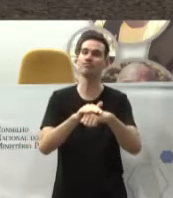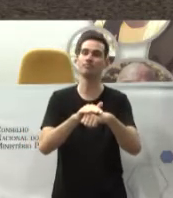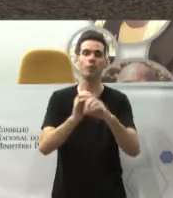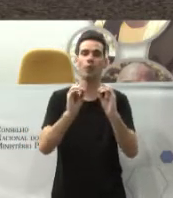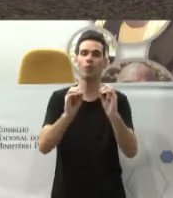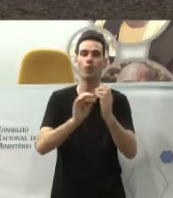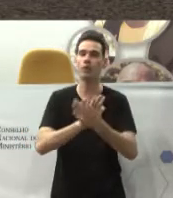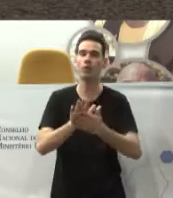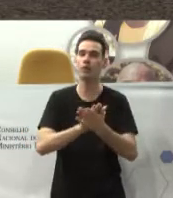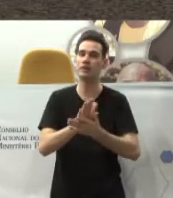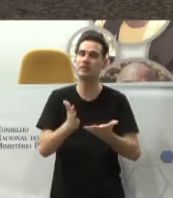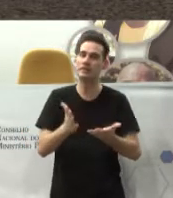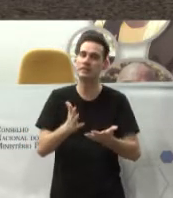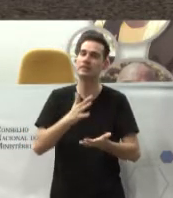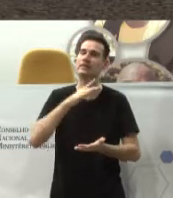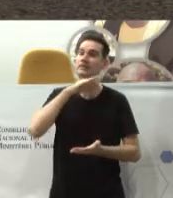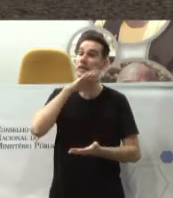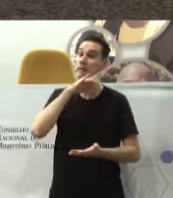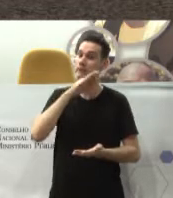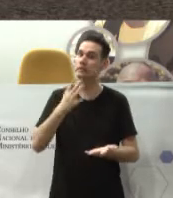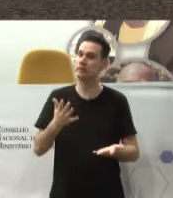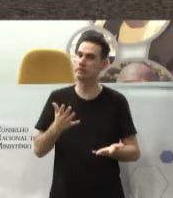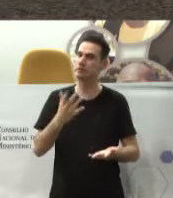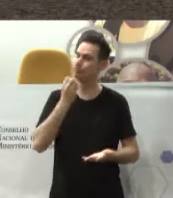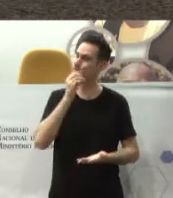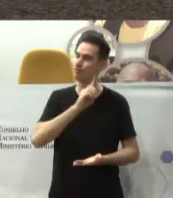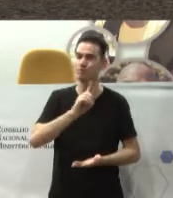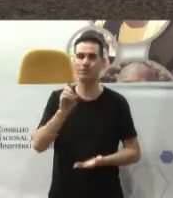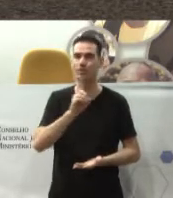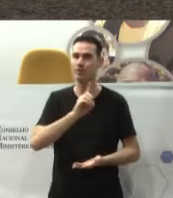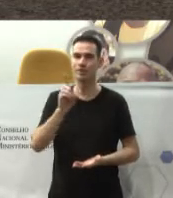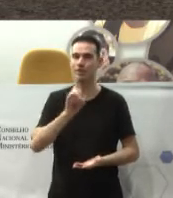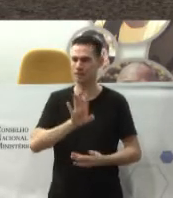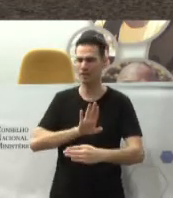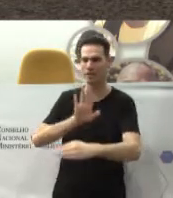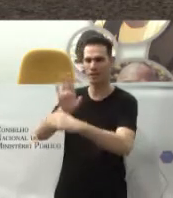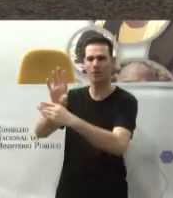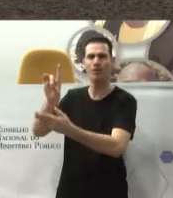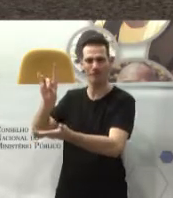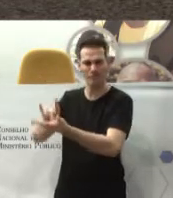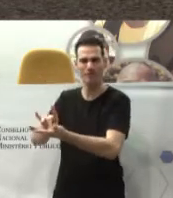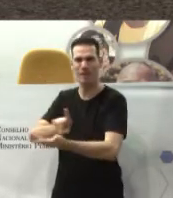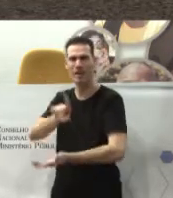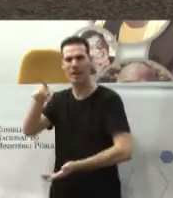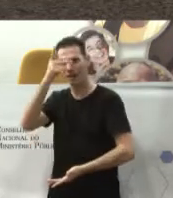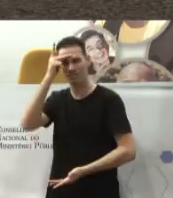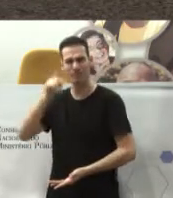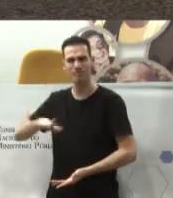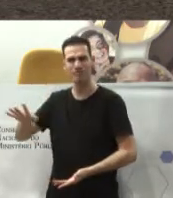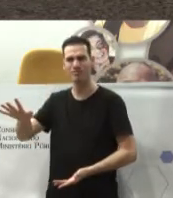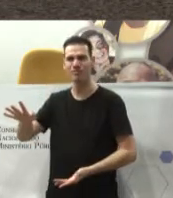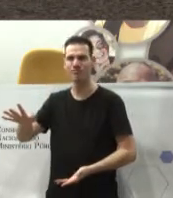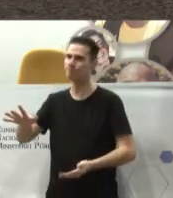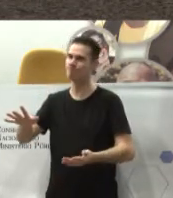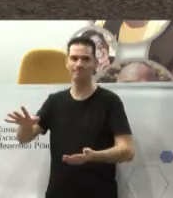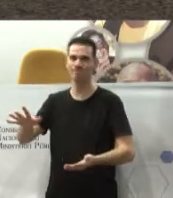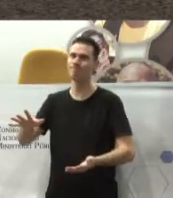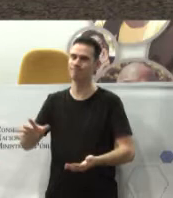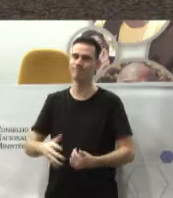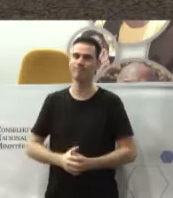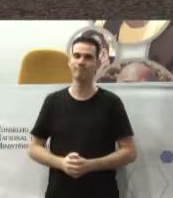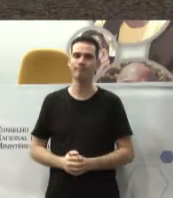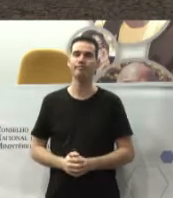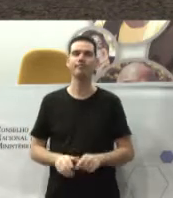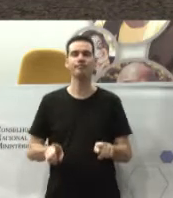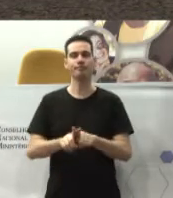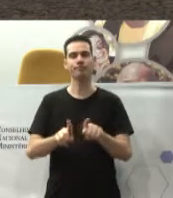produz judicialização contraditória e que nem sempre beneficia o destinatário do bem buscado. E aí,